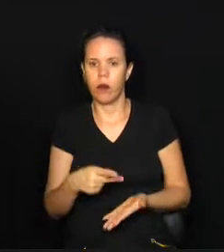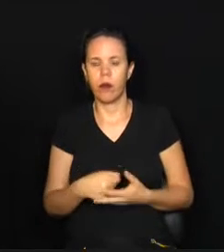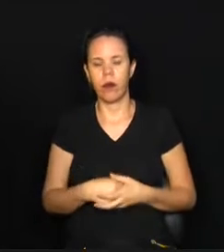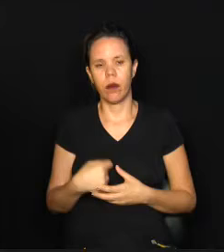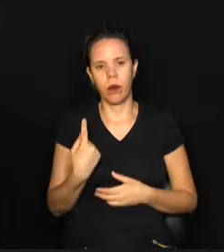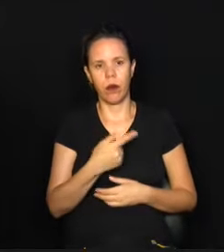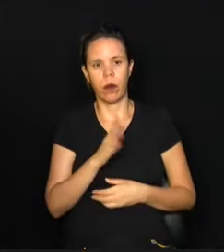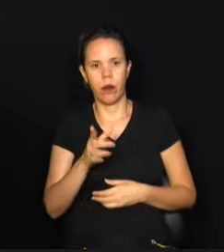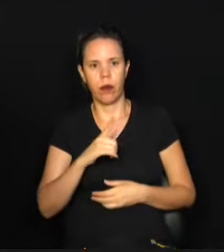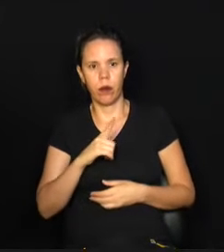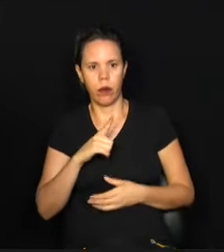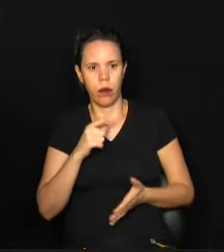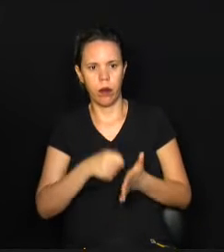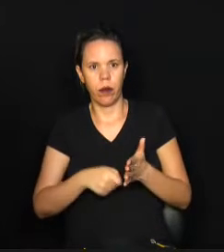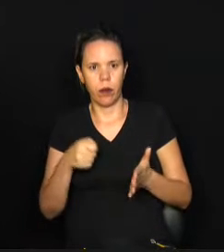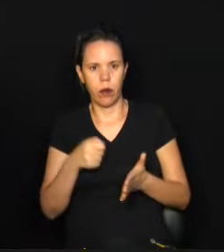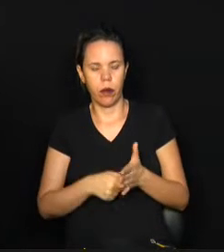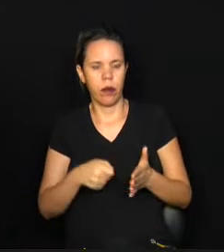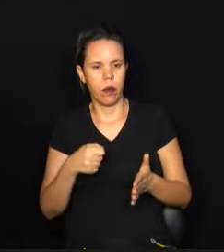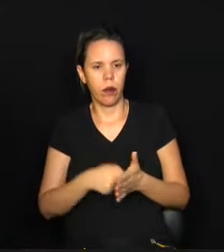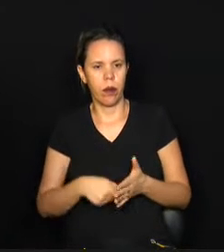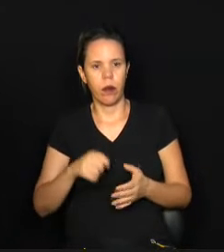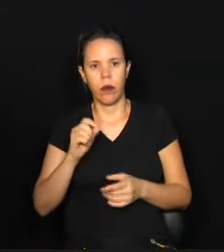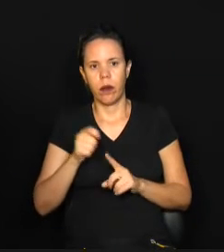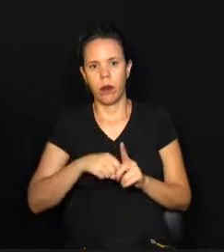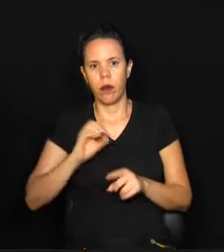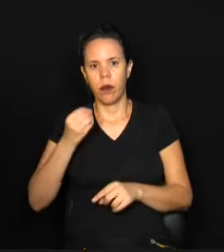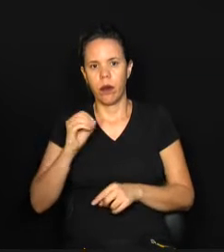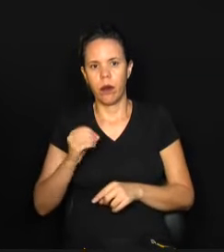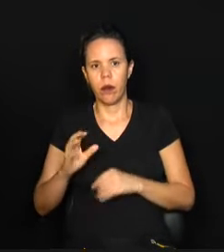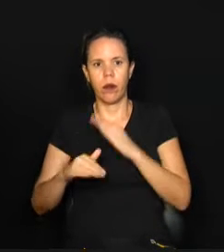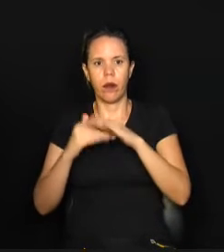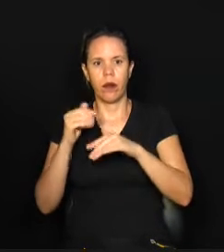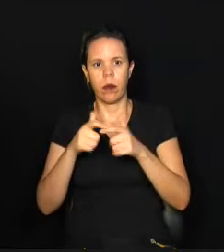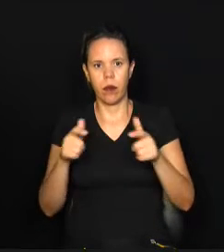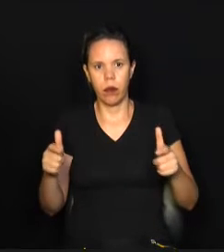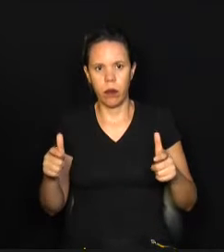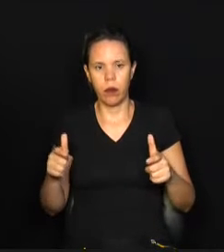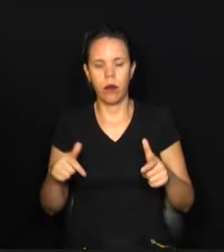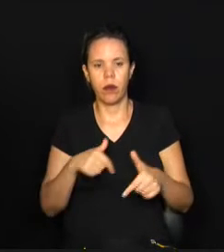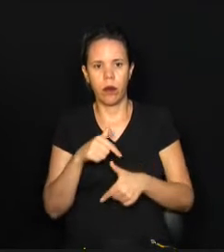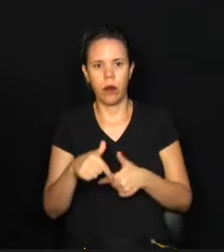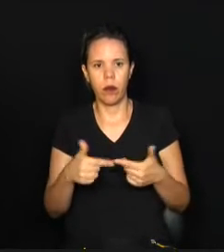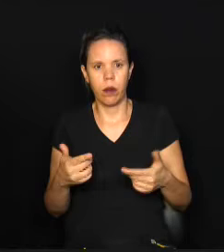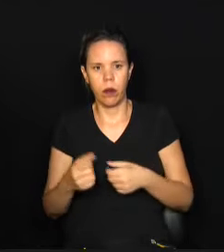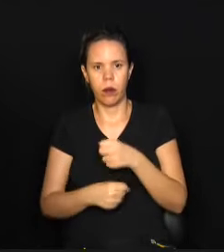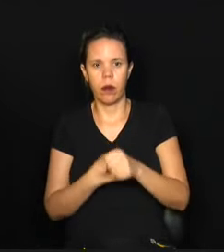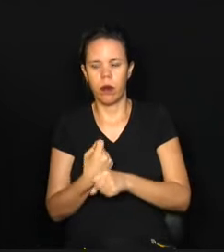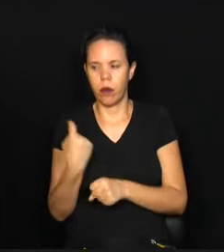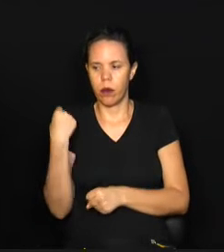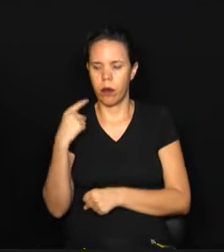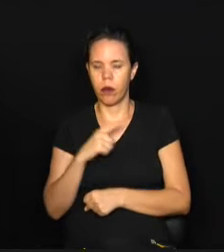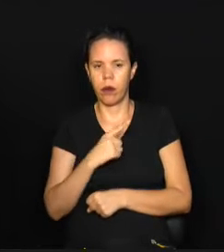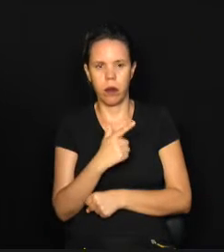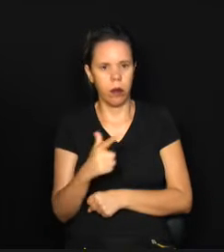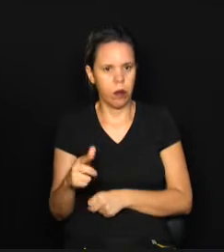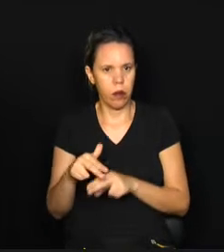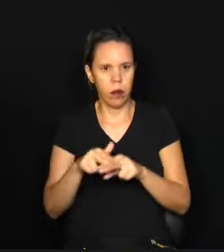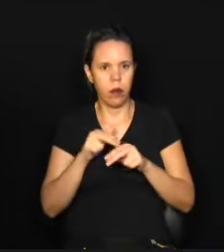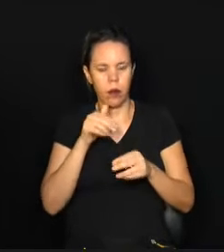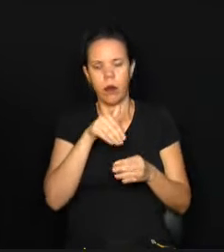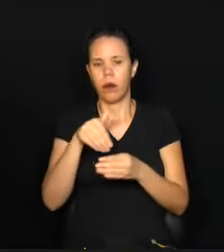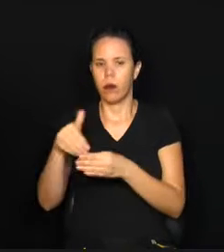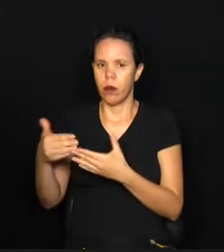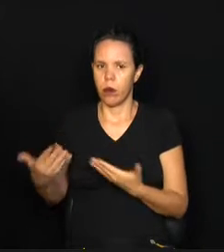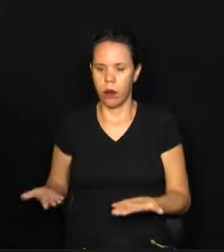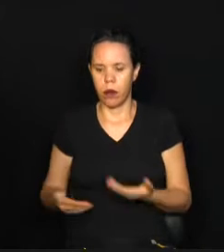já temos outras lutas, o Outubro Brilhante tem desenvolvido várias atividades, né? Ano passado nós não tivemos por causa das eleições,